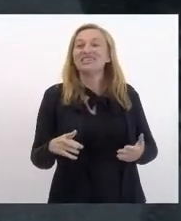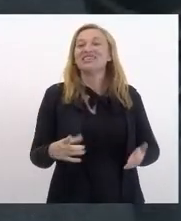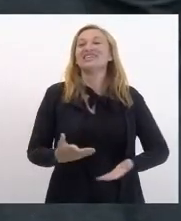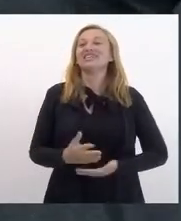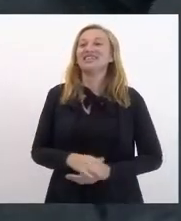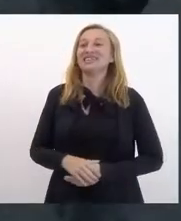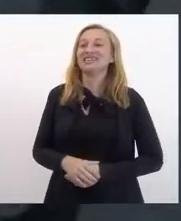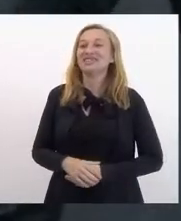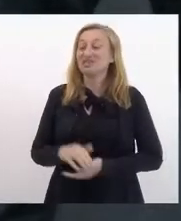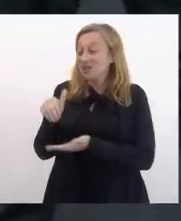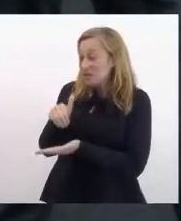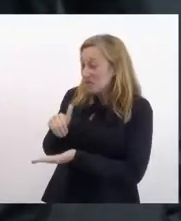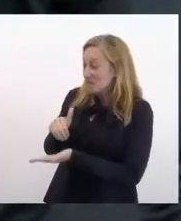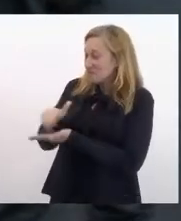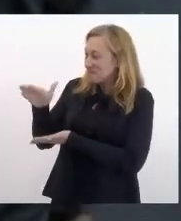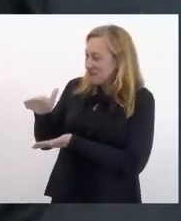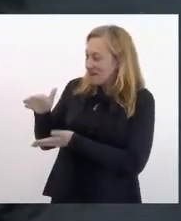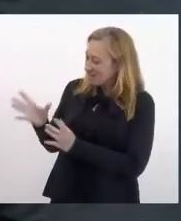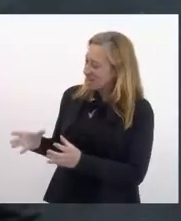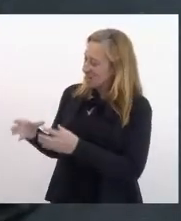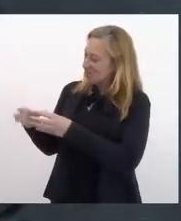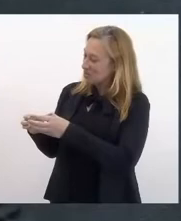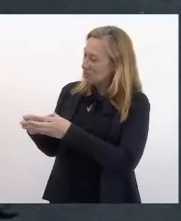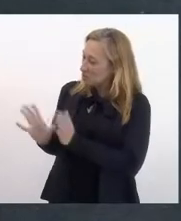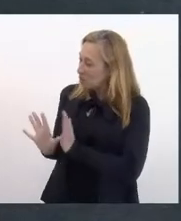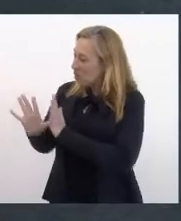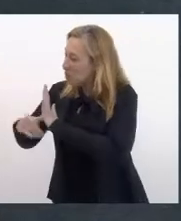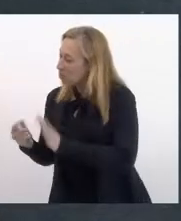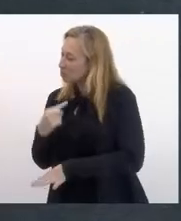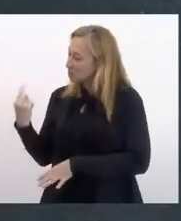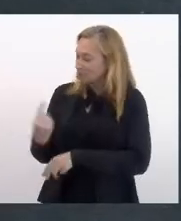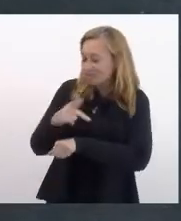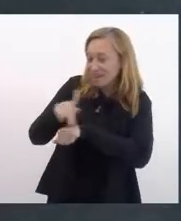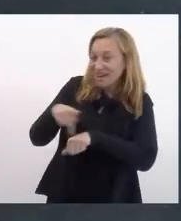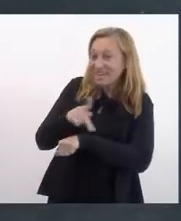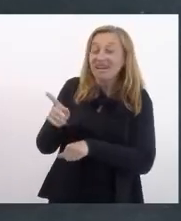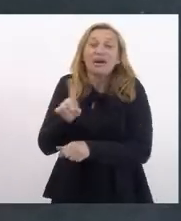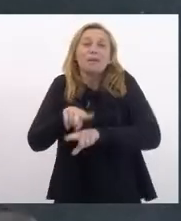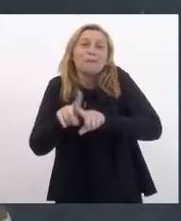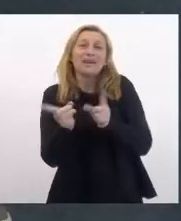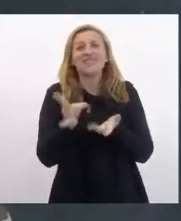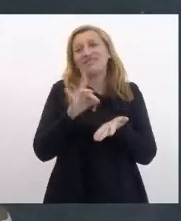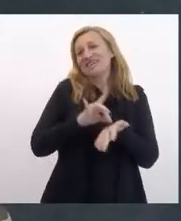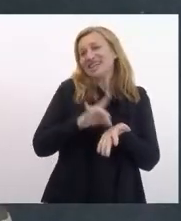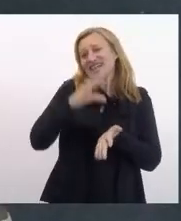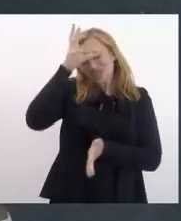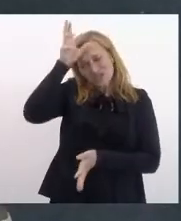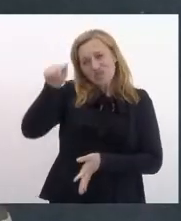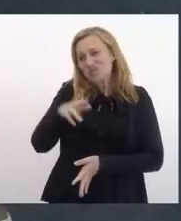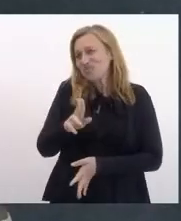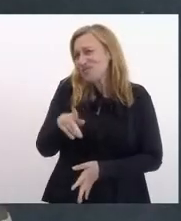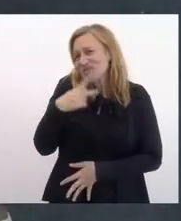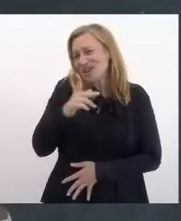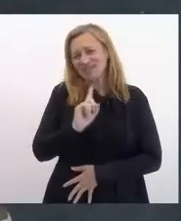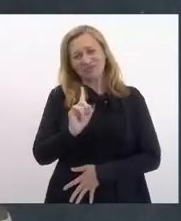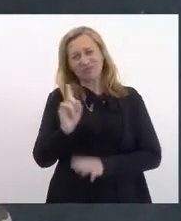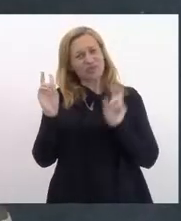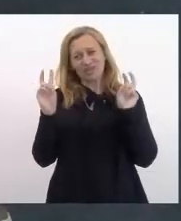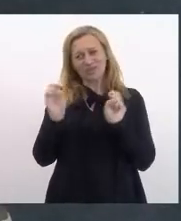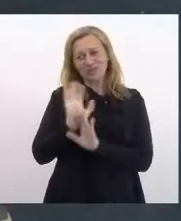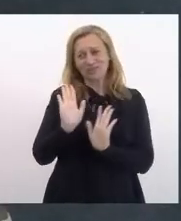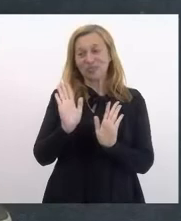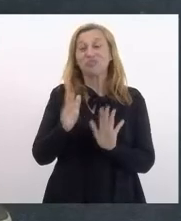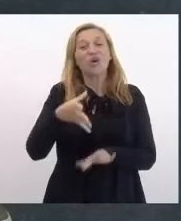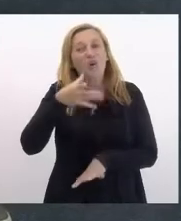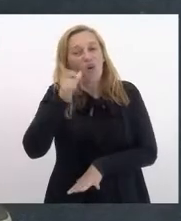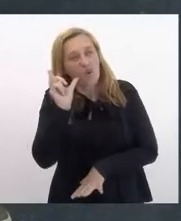expurgado aquela corja que assaltou o nosso país. Mas, na verdade, Tia Jo, eu não vim aqui para falar sobre isso.